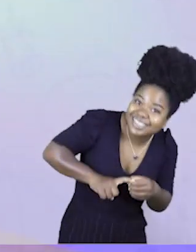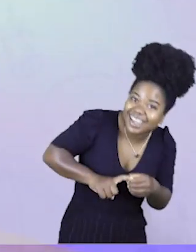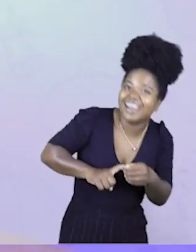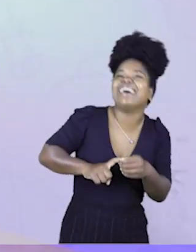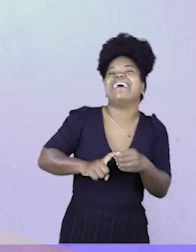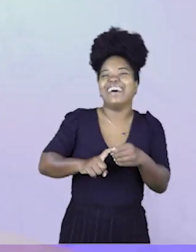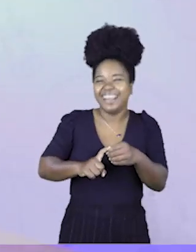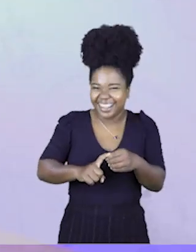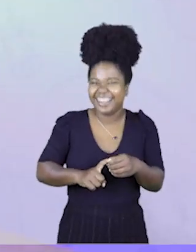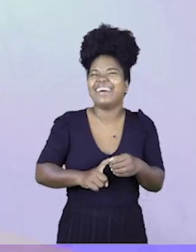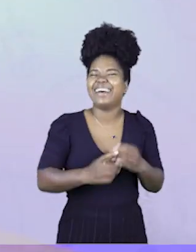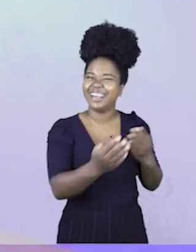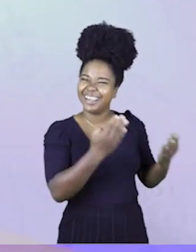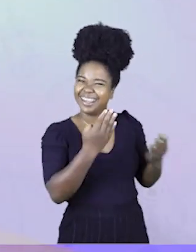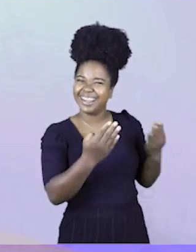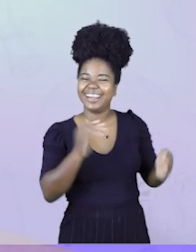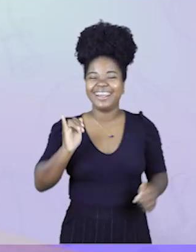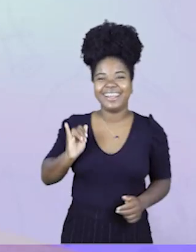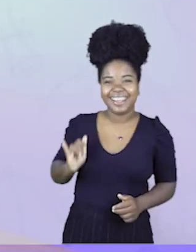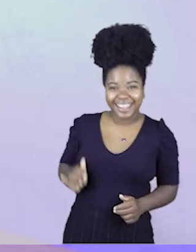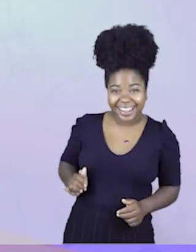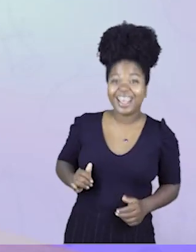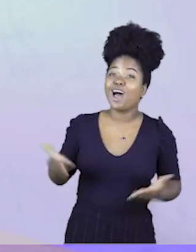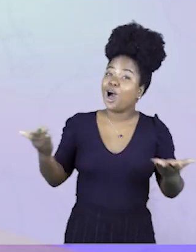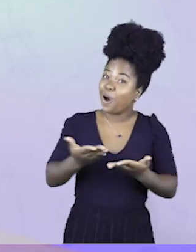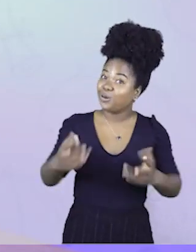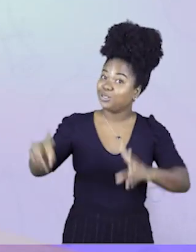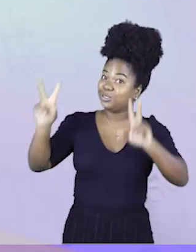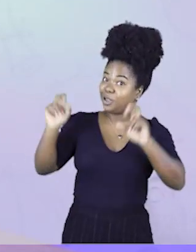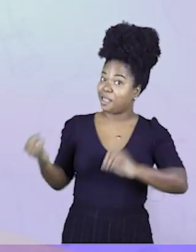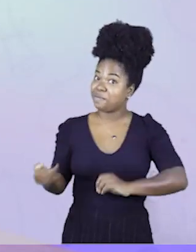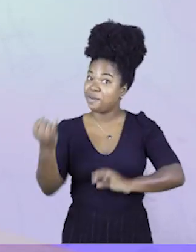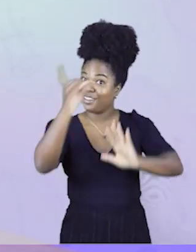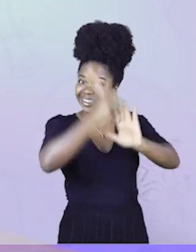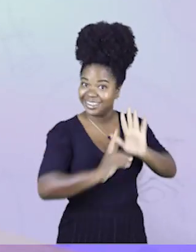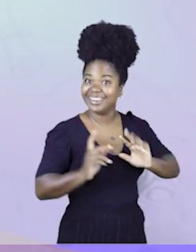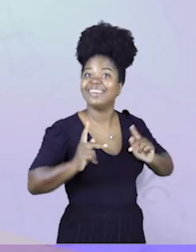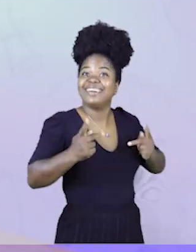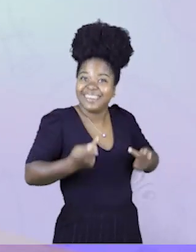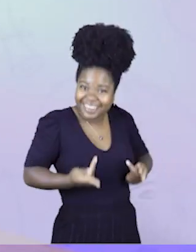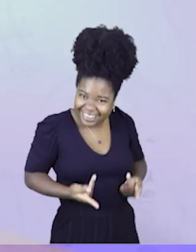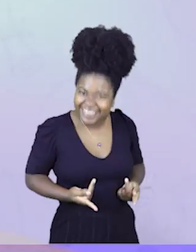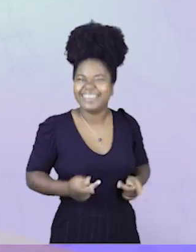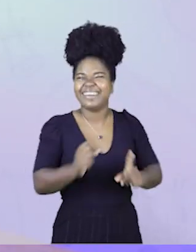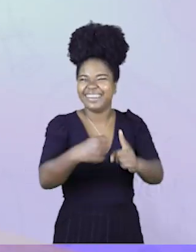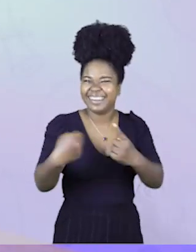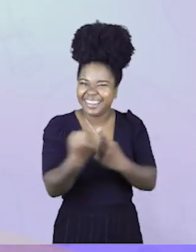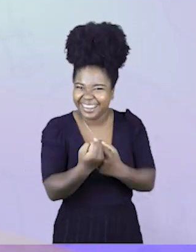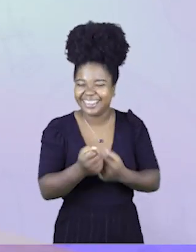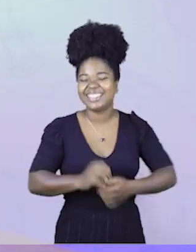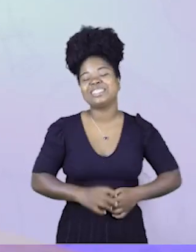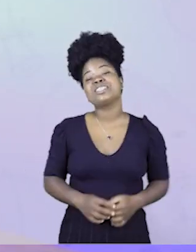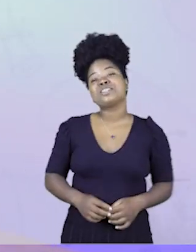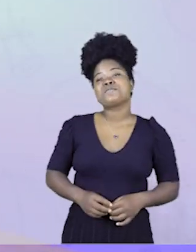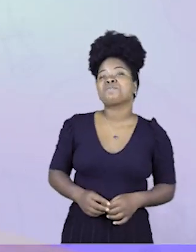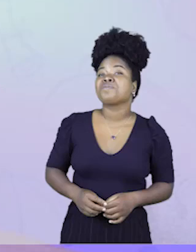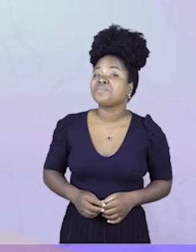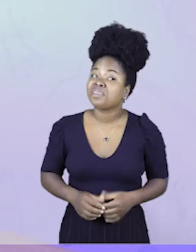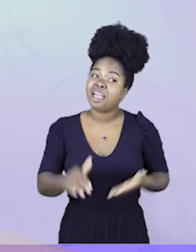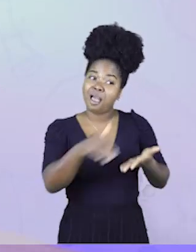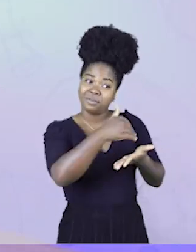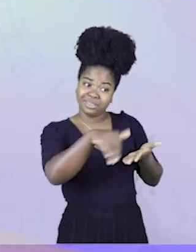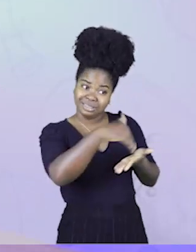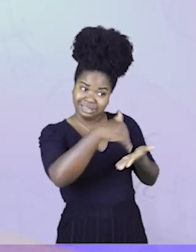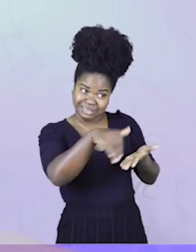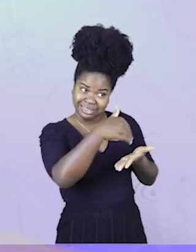Estamos de volta com mais um episódio do Papo de Recreio, hoje falando sobre a importância dos direitos humanos na nossa sociedade.